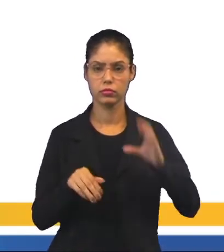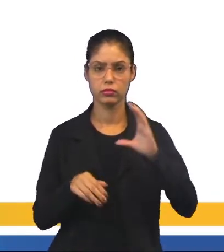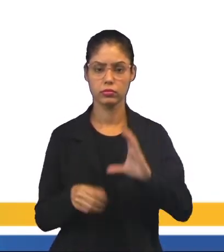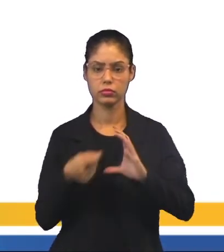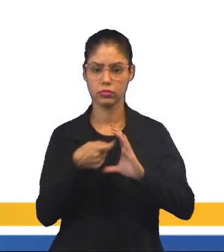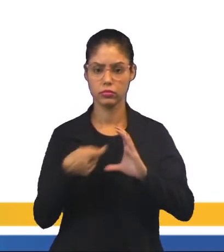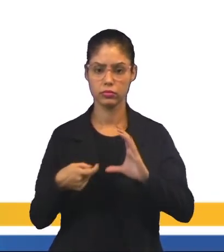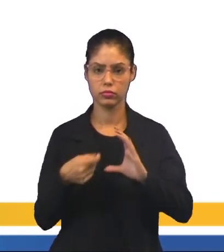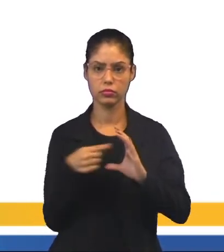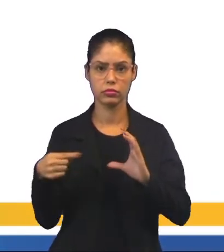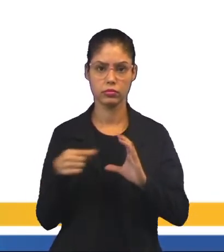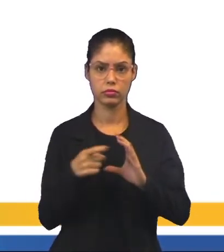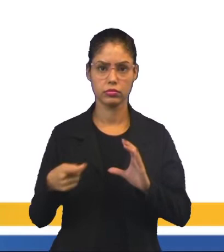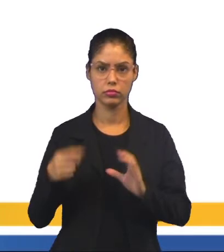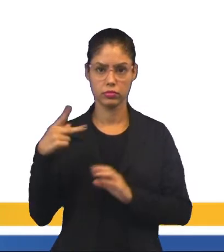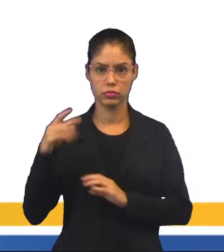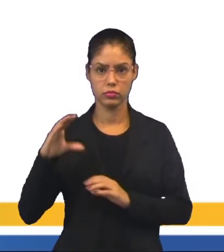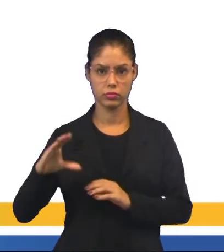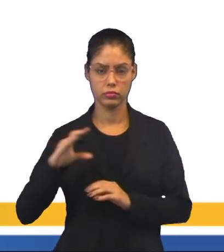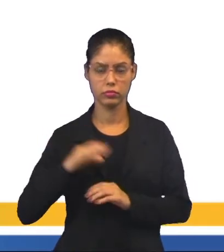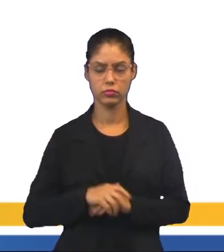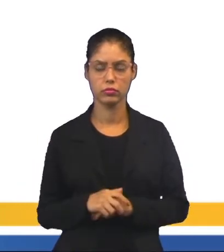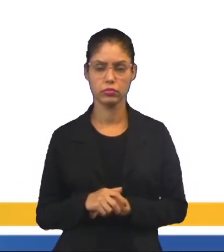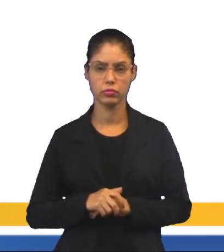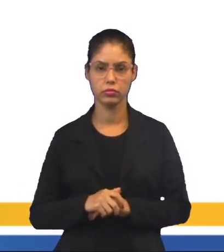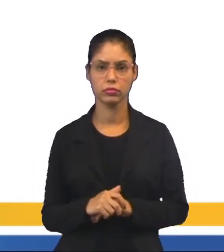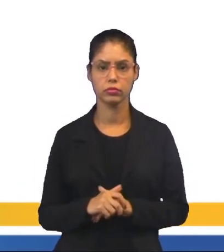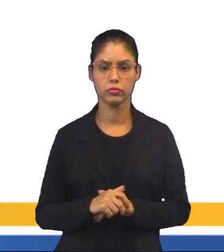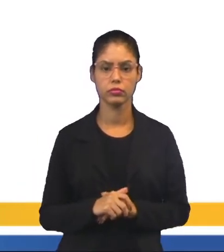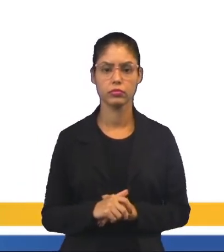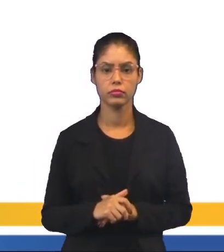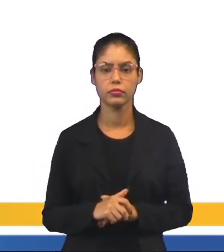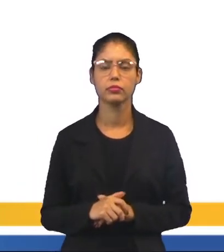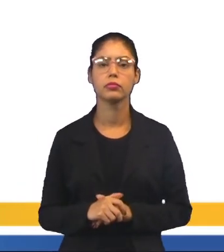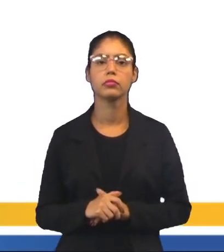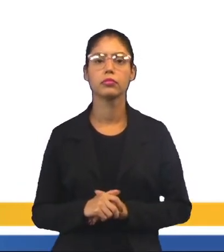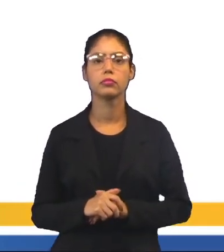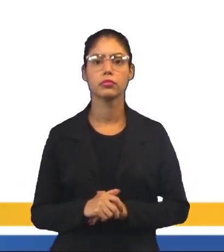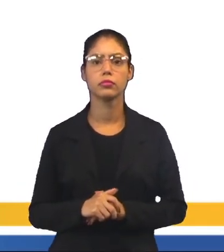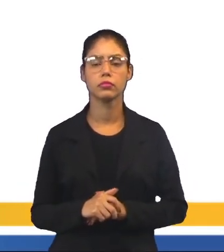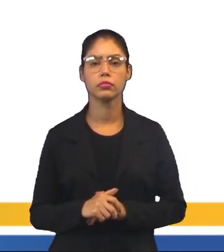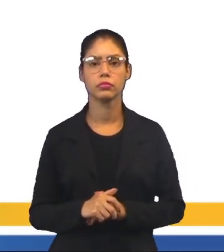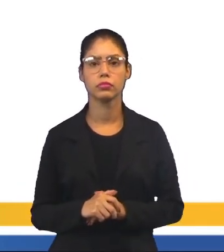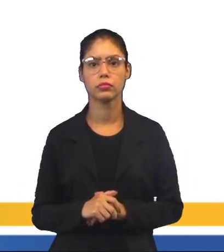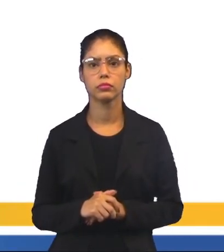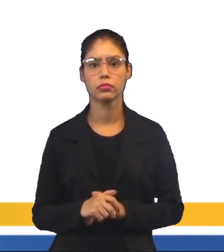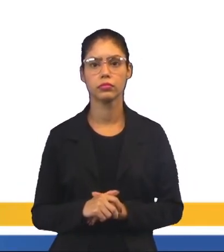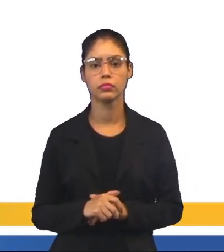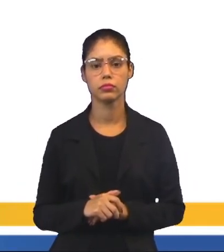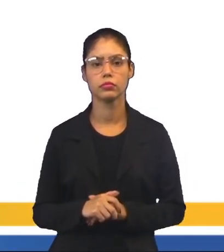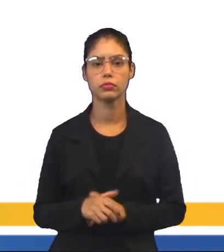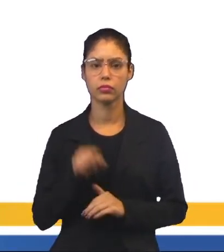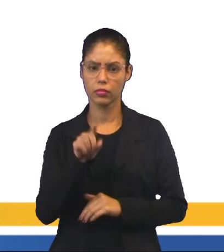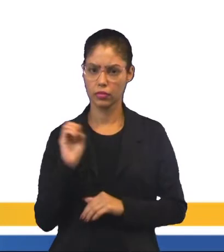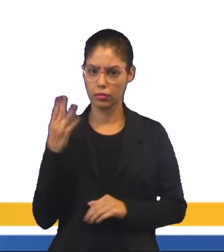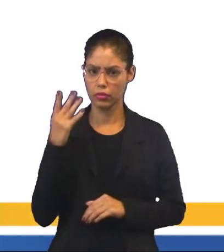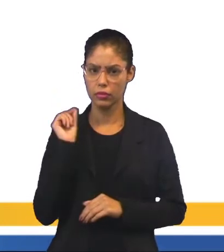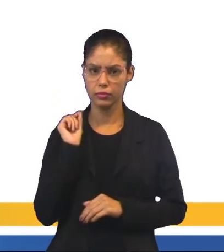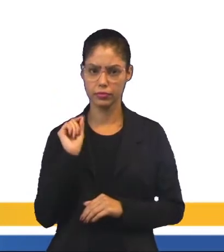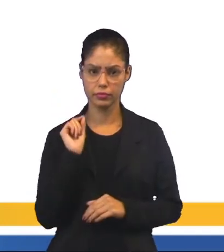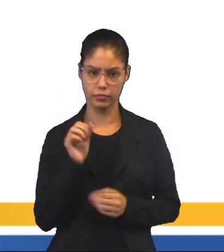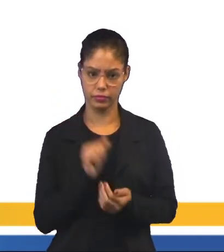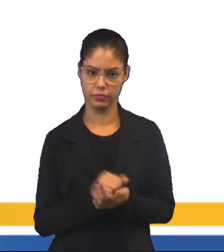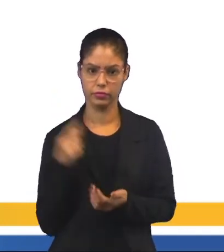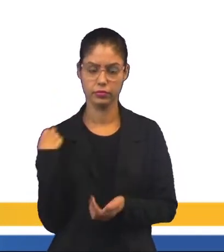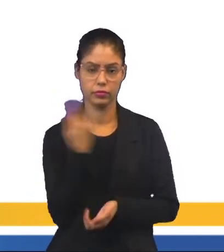a M vezes X menos XP. Então, nesse caso aqui, ó,